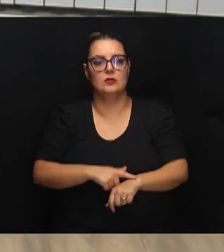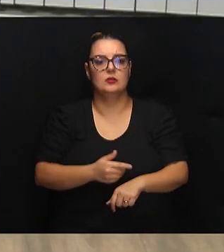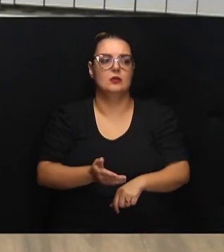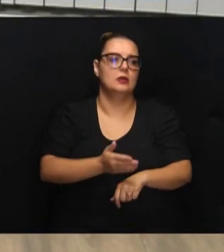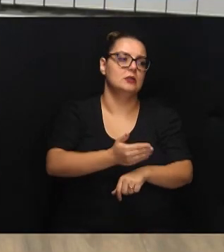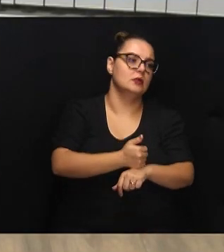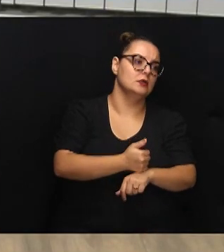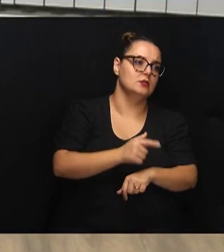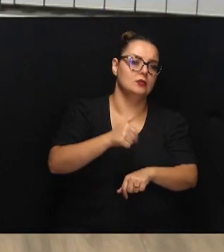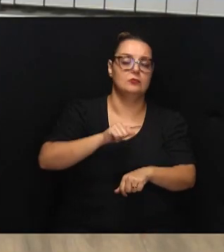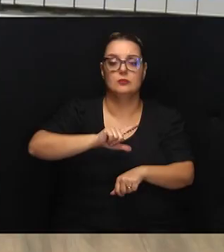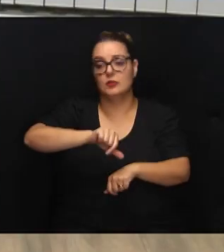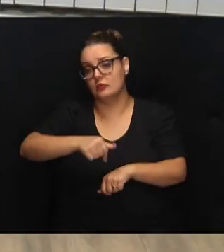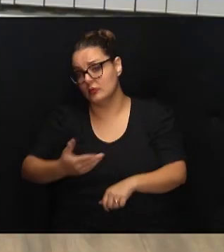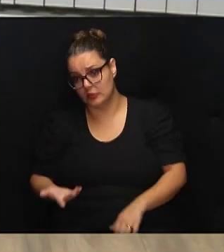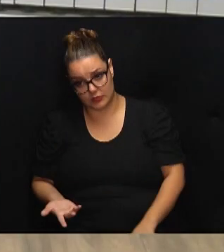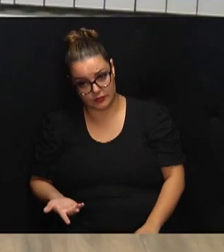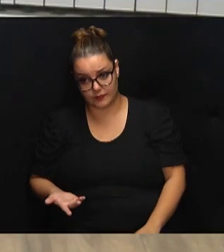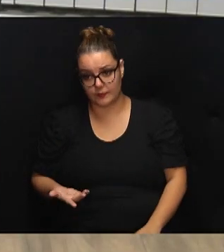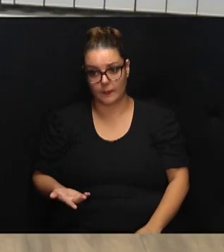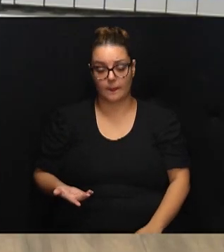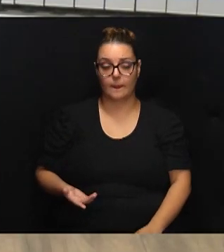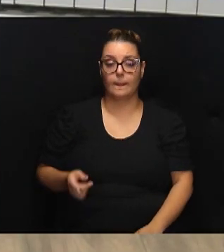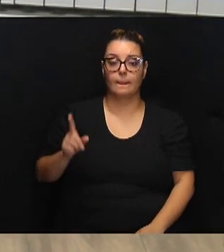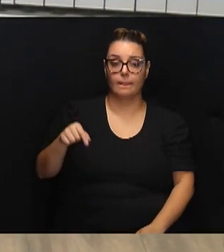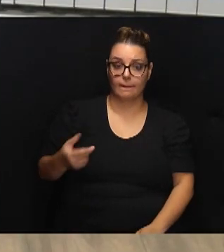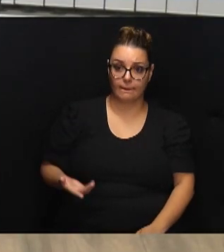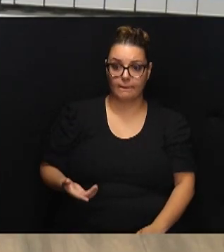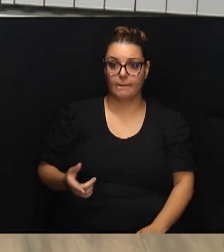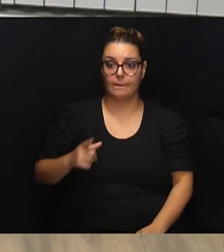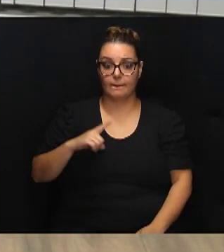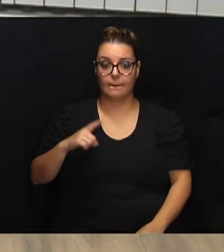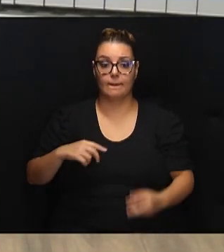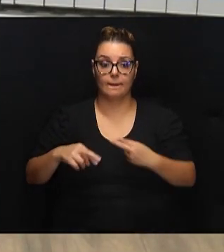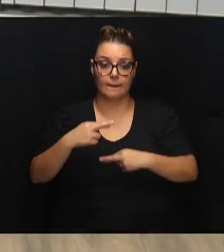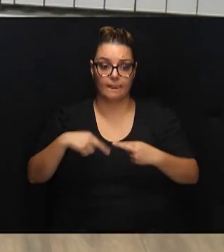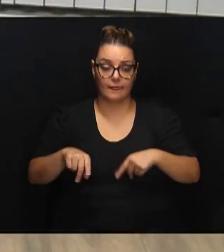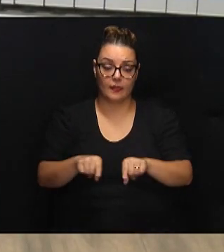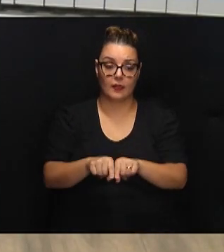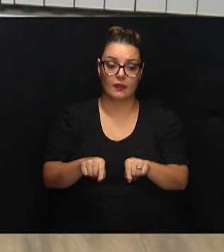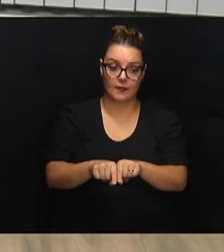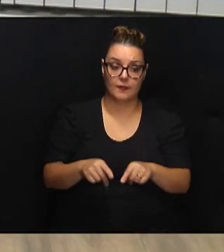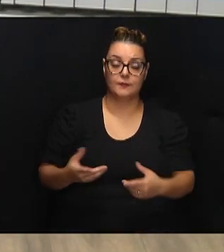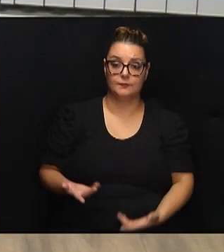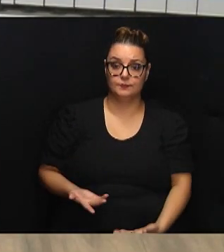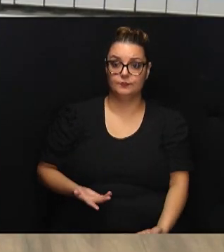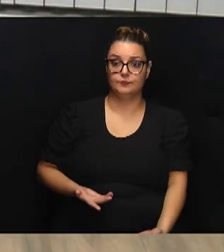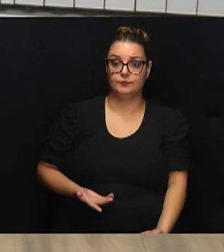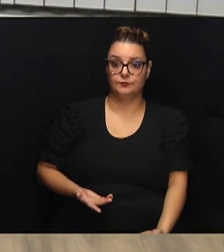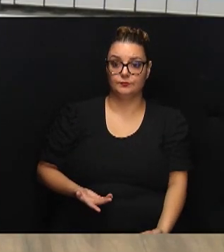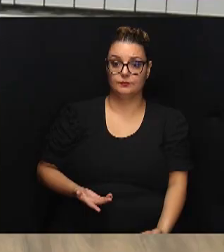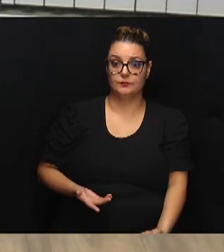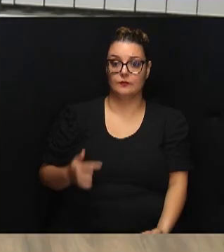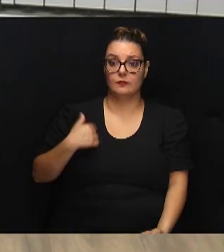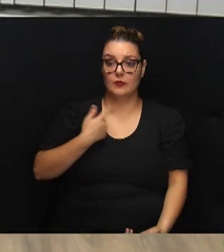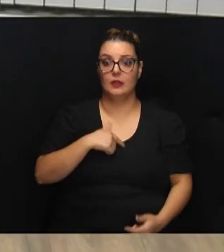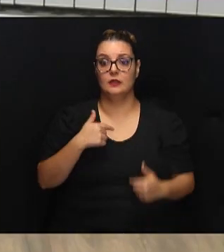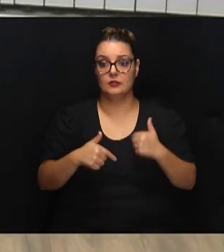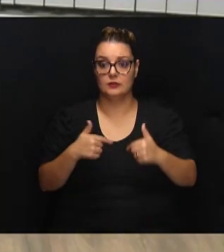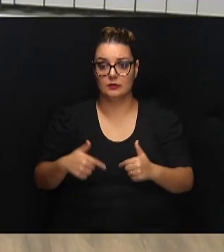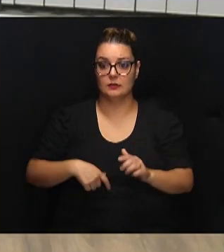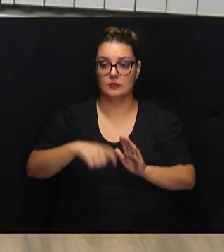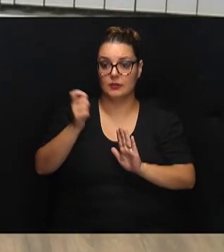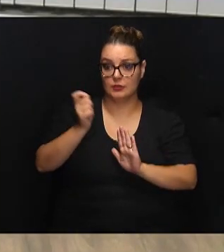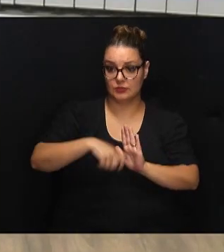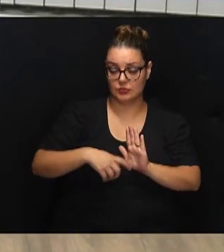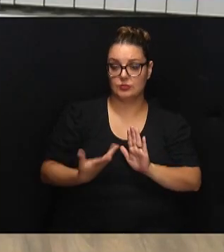vai trabalhar, independente de tudo. E a gente tem uma questão também, né, que quando a gente trabalha